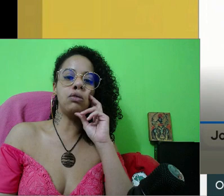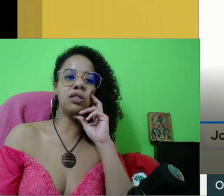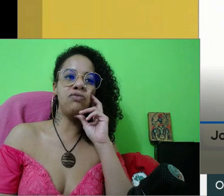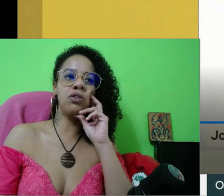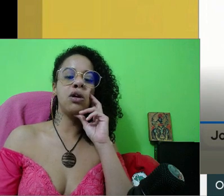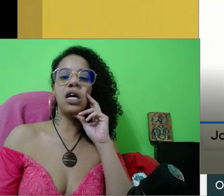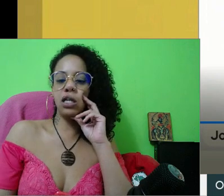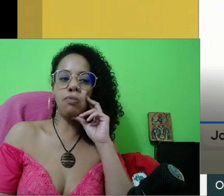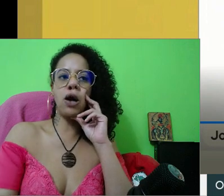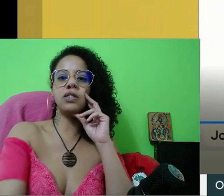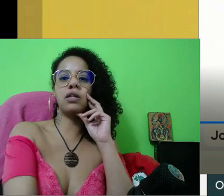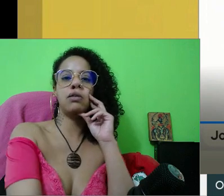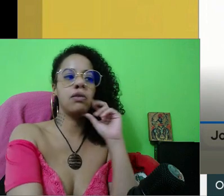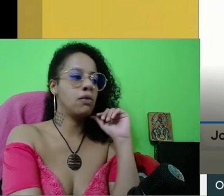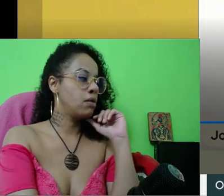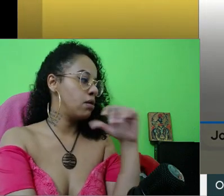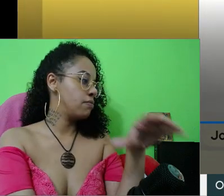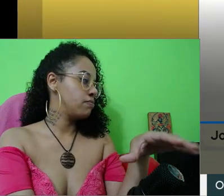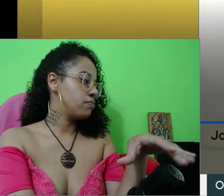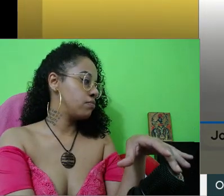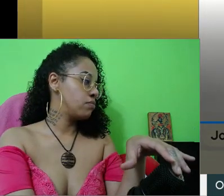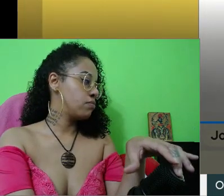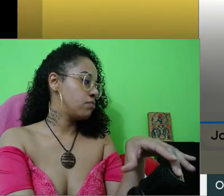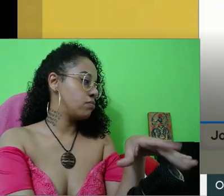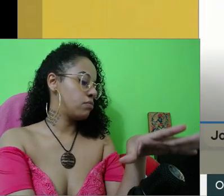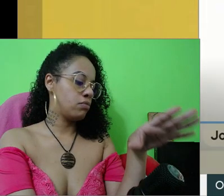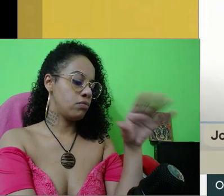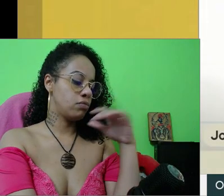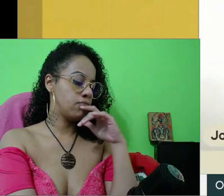ocorreu antes inclusive e que deu bosta